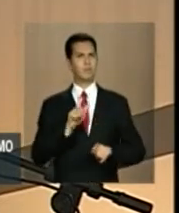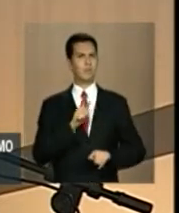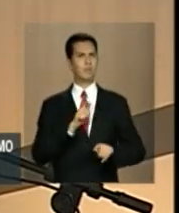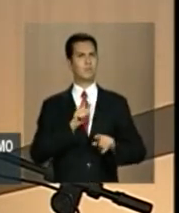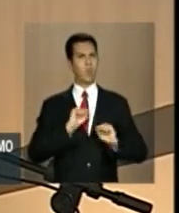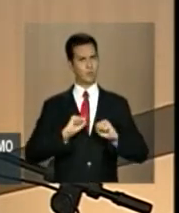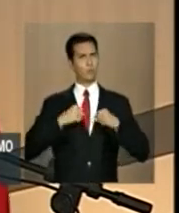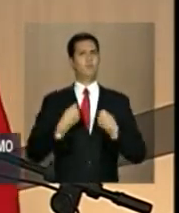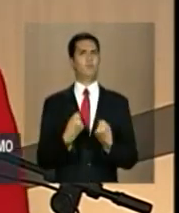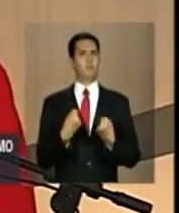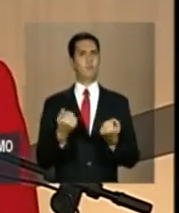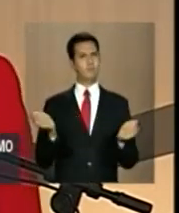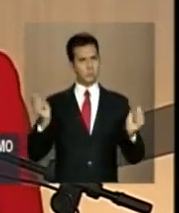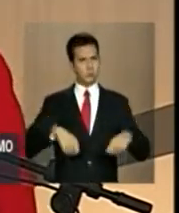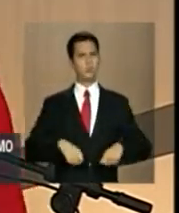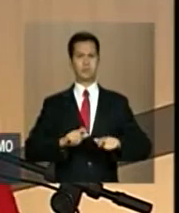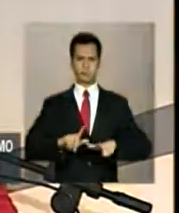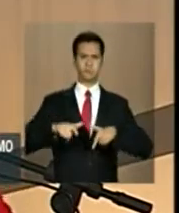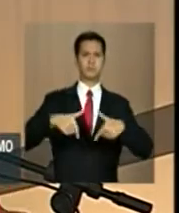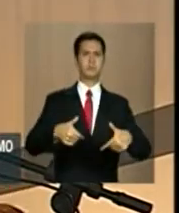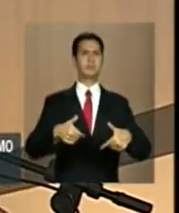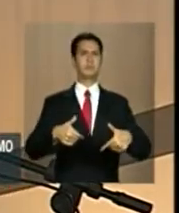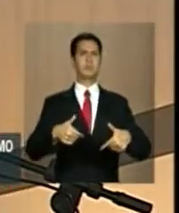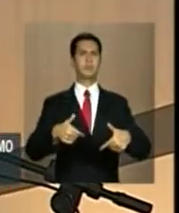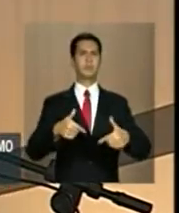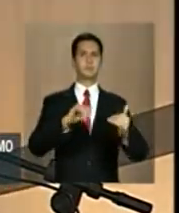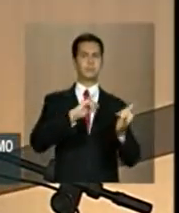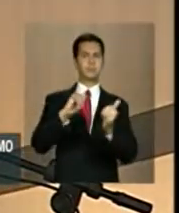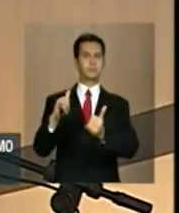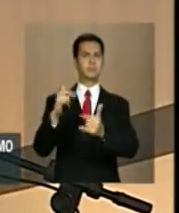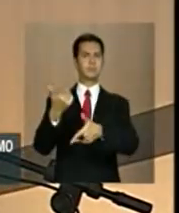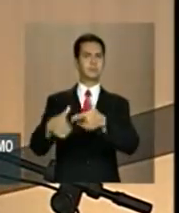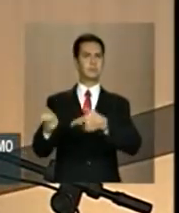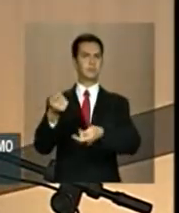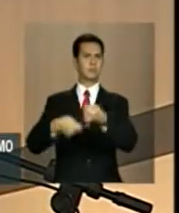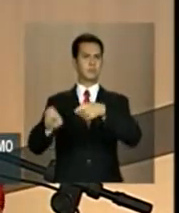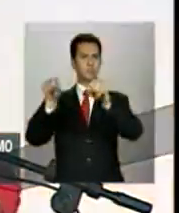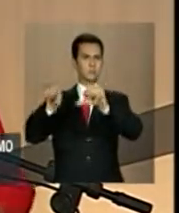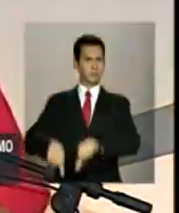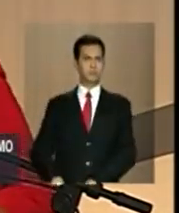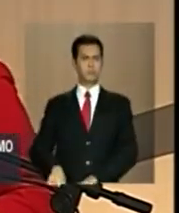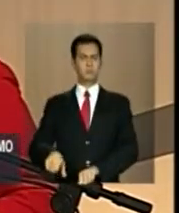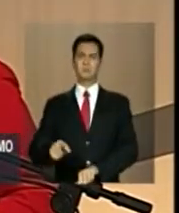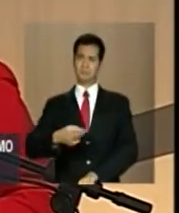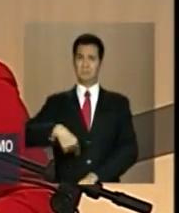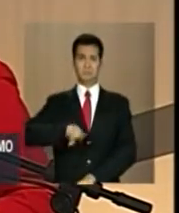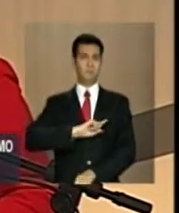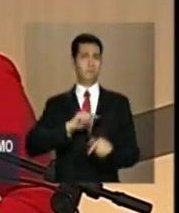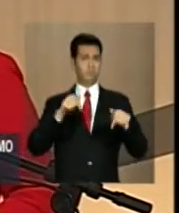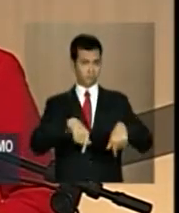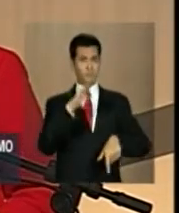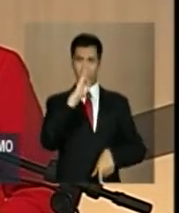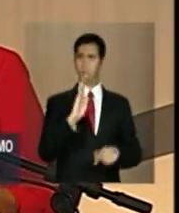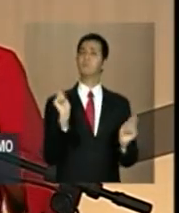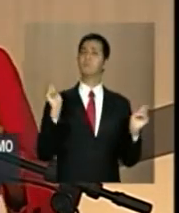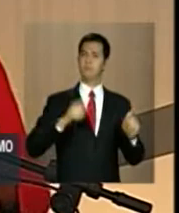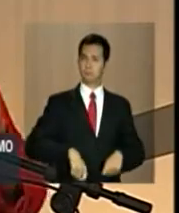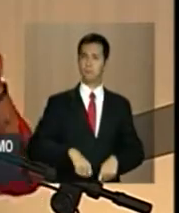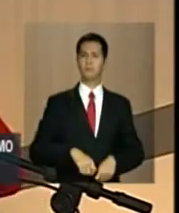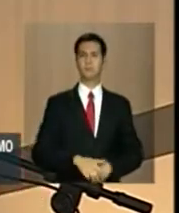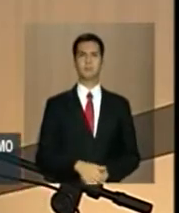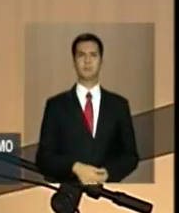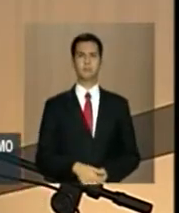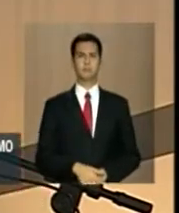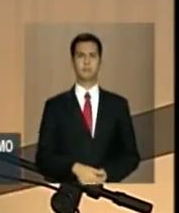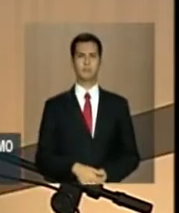para enfrentar este momento e essa conjuntura de crise internacional. E aqui eu